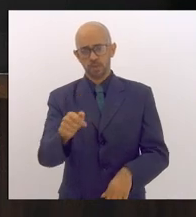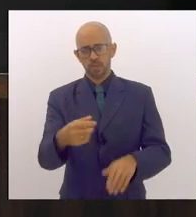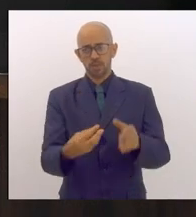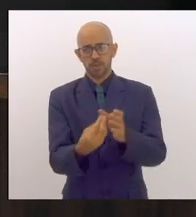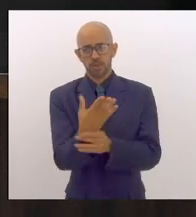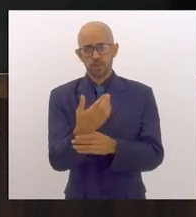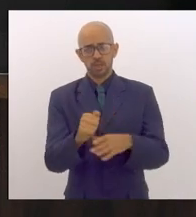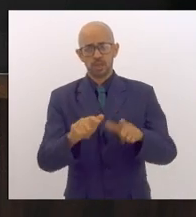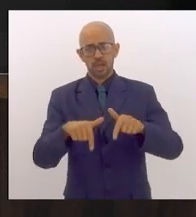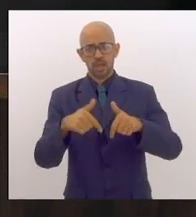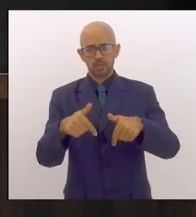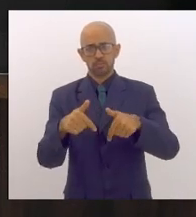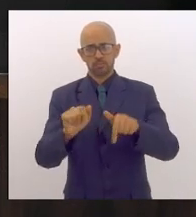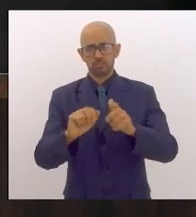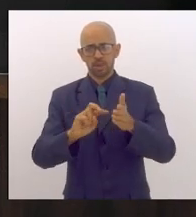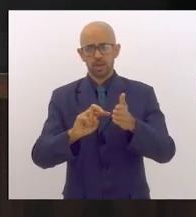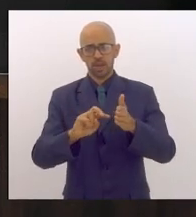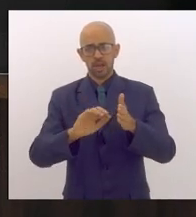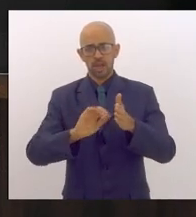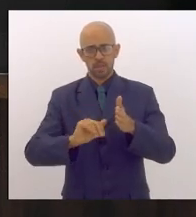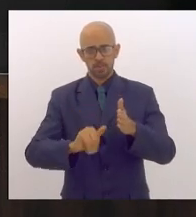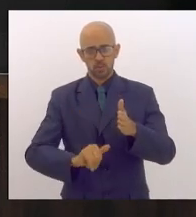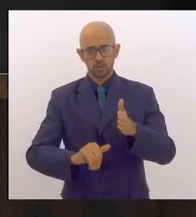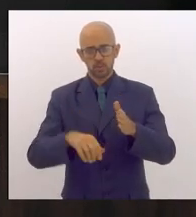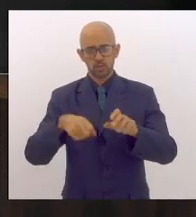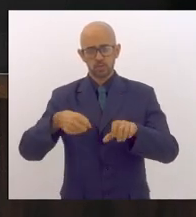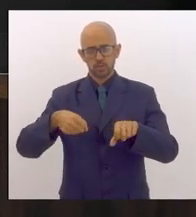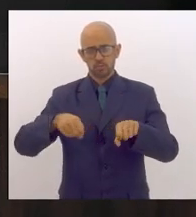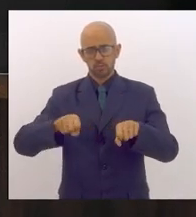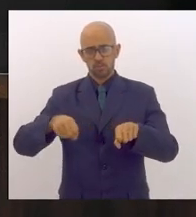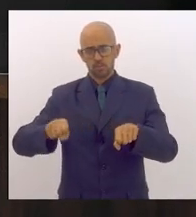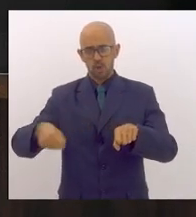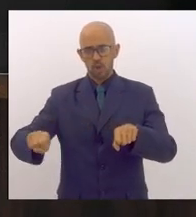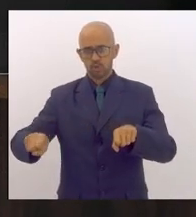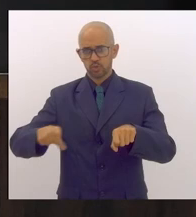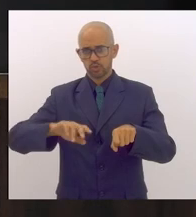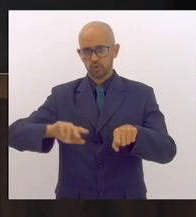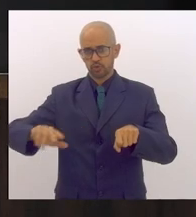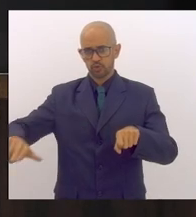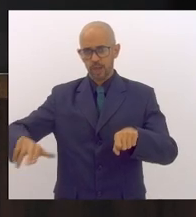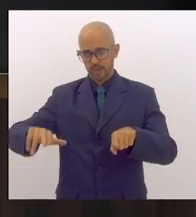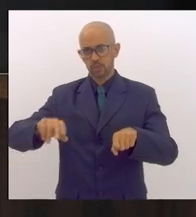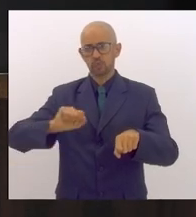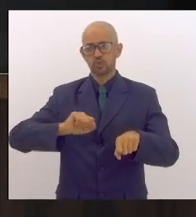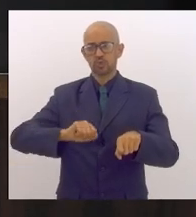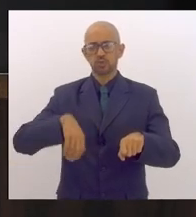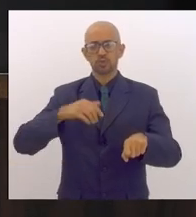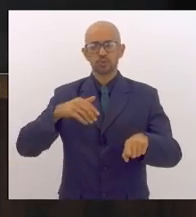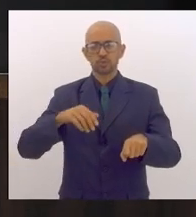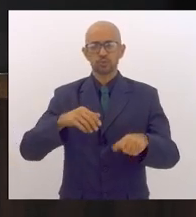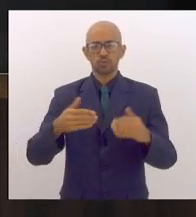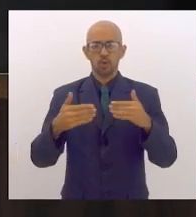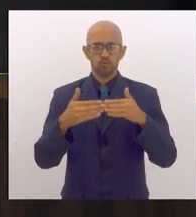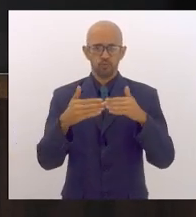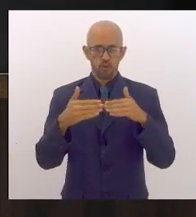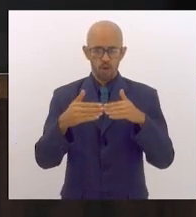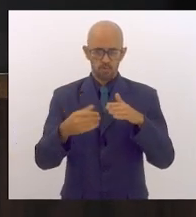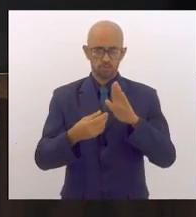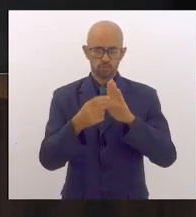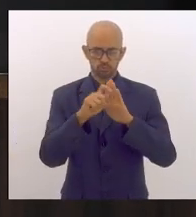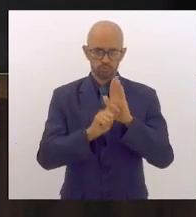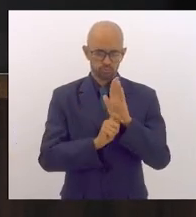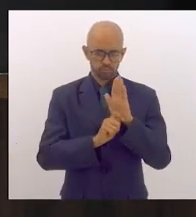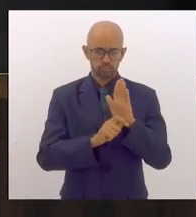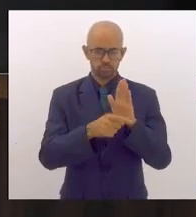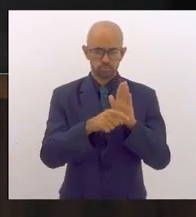para a renovação, para remoção de motocicletas, motonetas e ciclomotores na forma que menciona, pendendo de pareceres das comissões